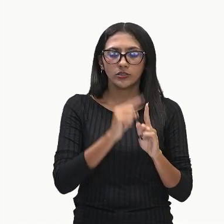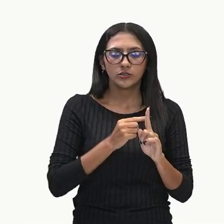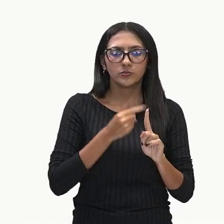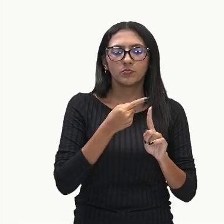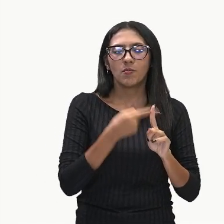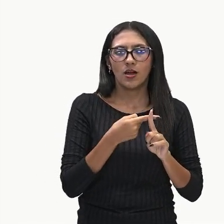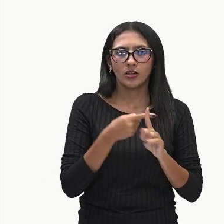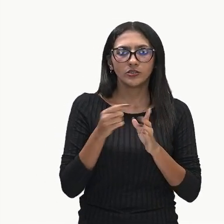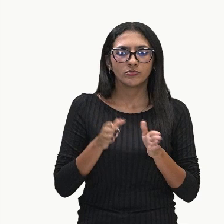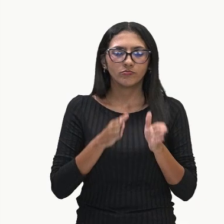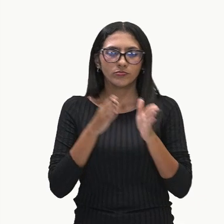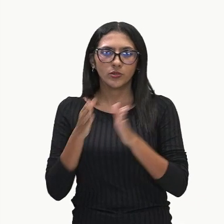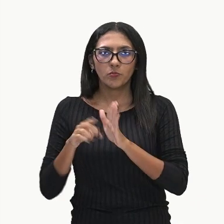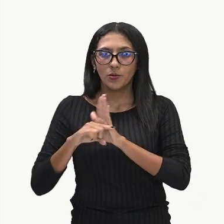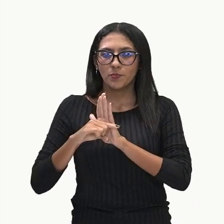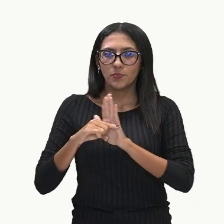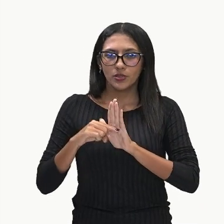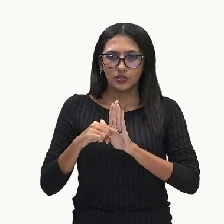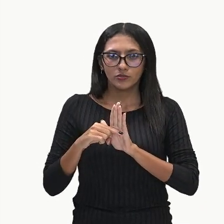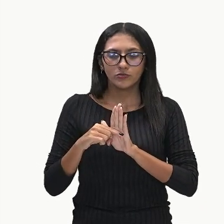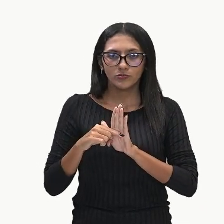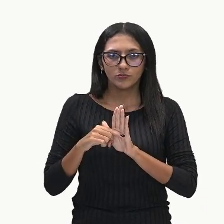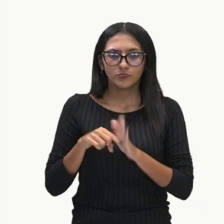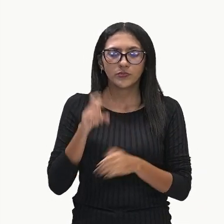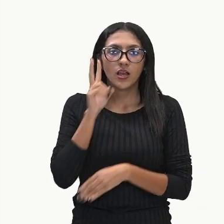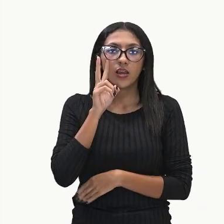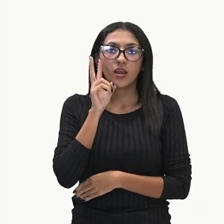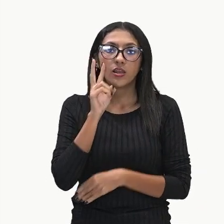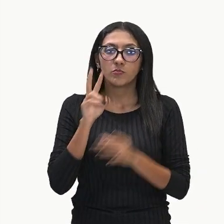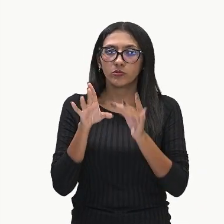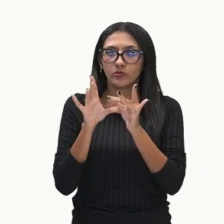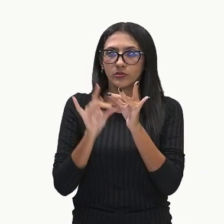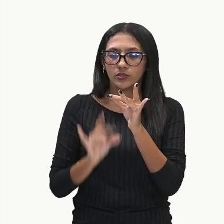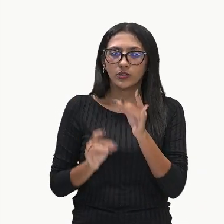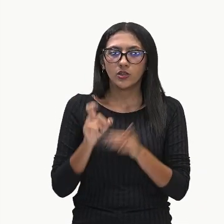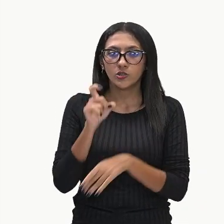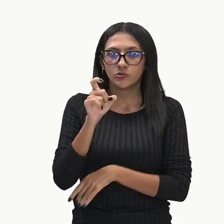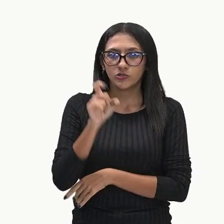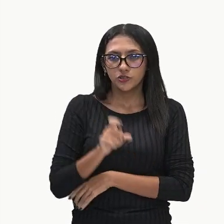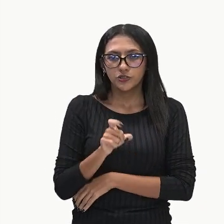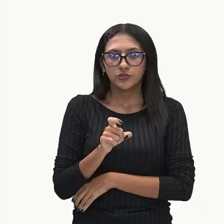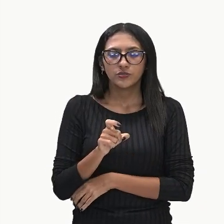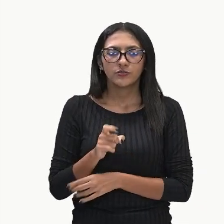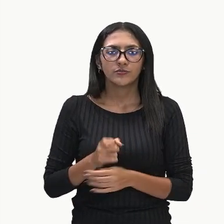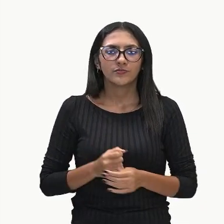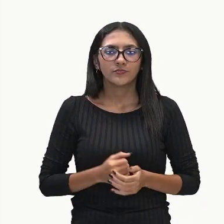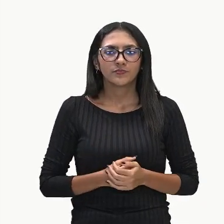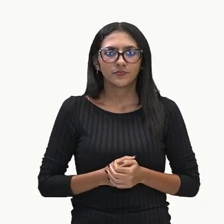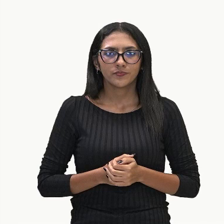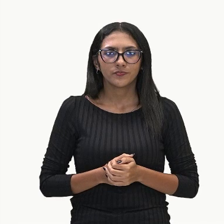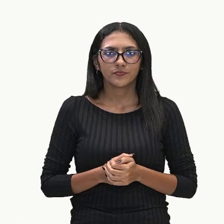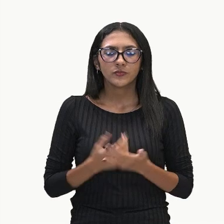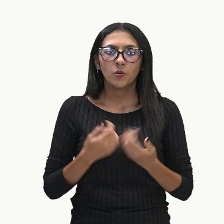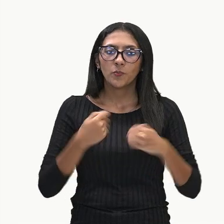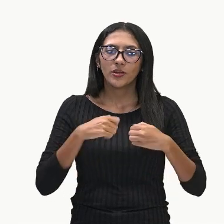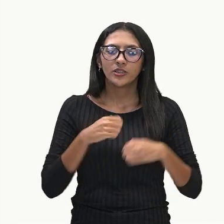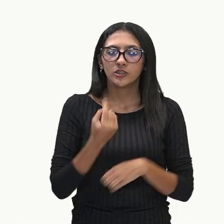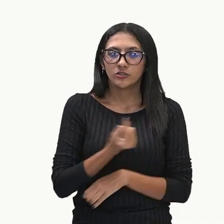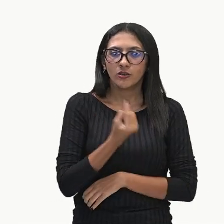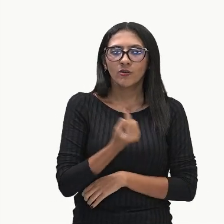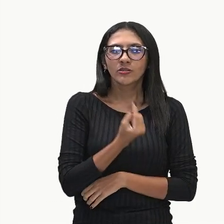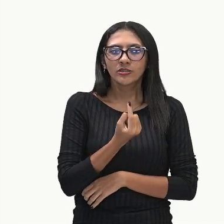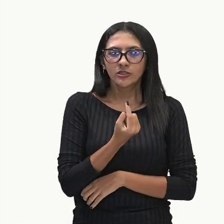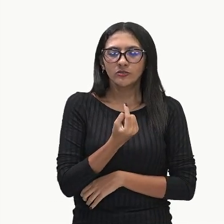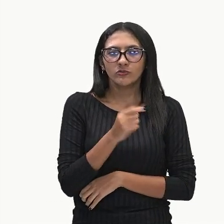você quer achar o valor do x. Se você quer achar o valor do x, ele vai ter que ficar sozinho.